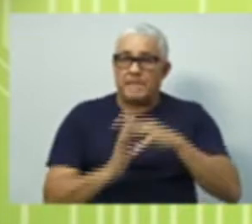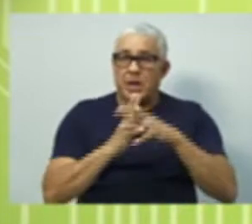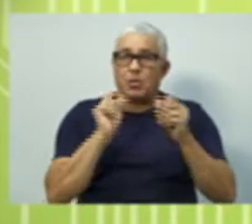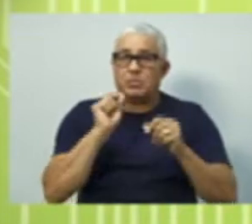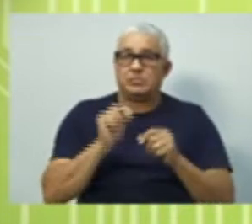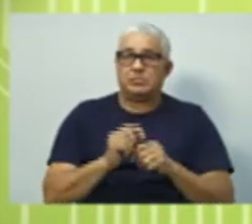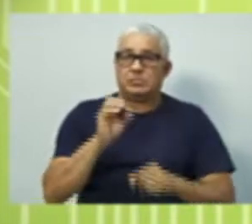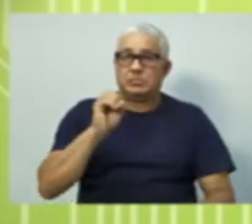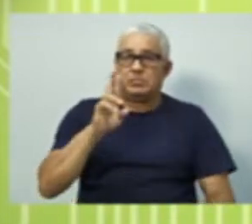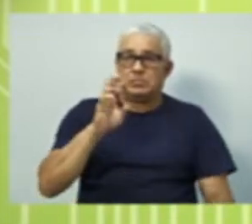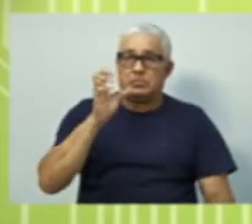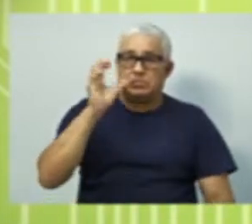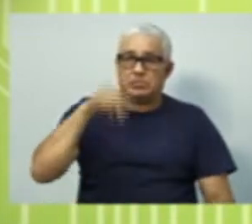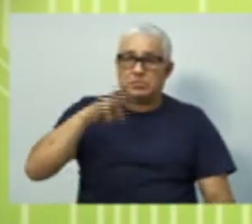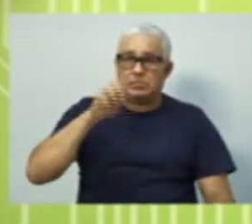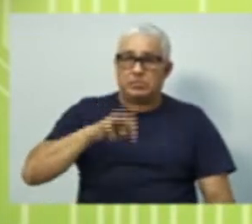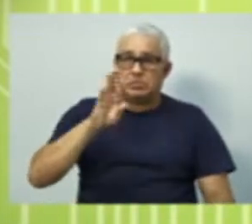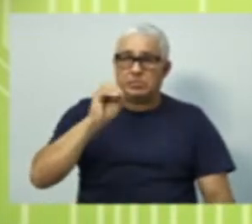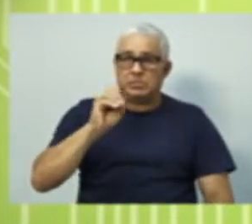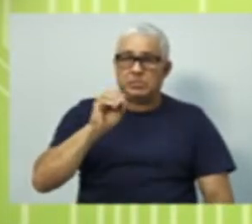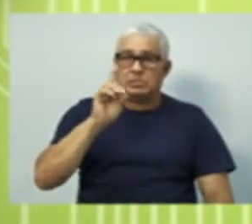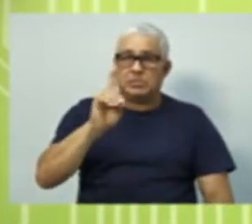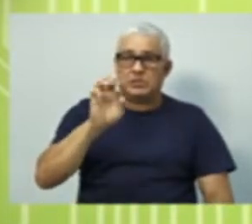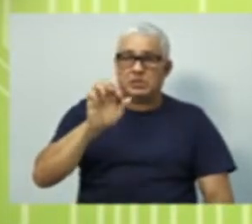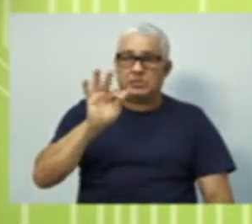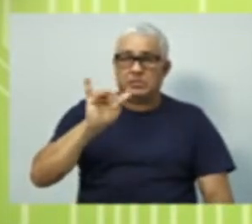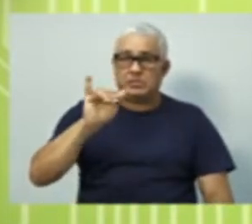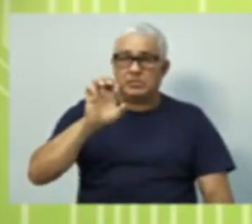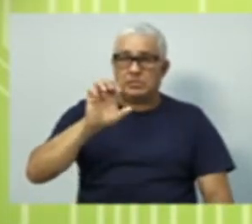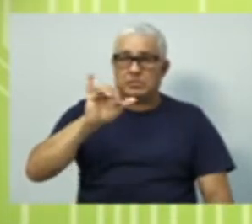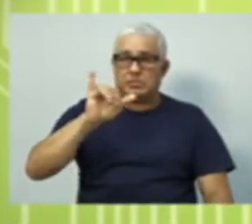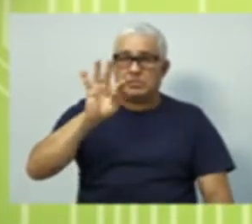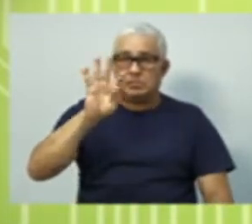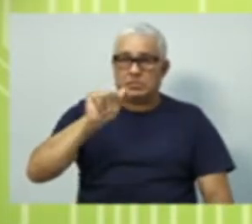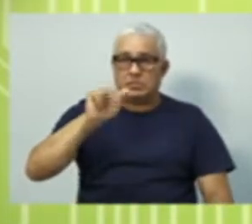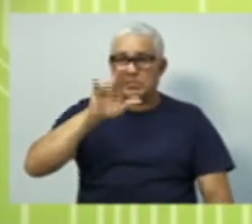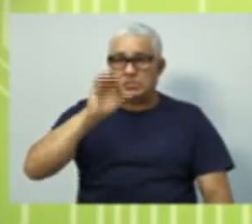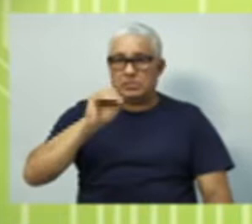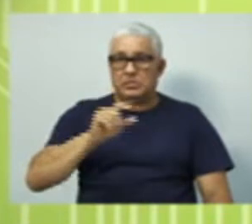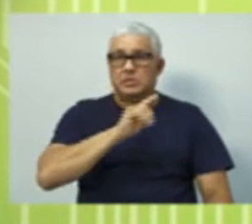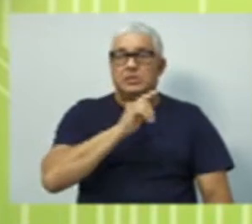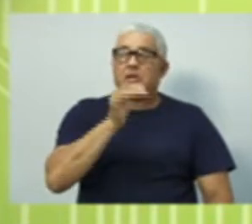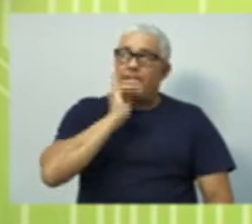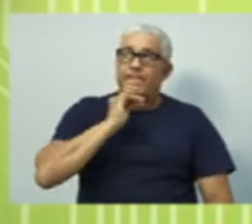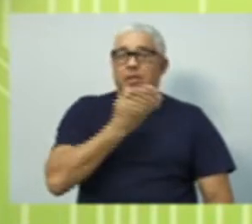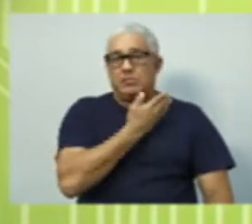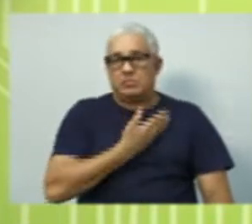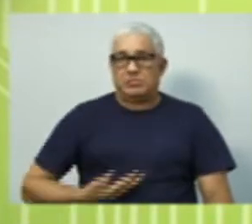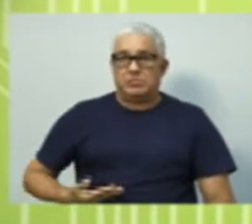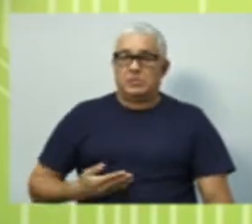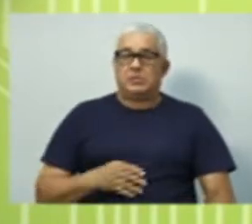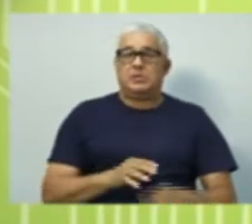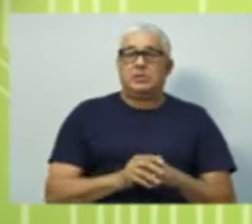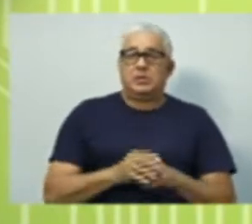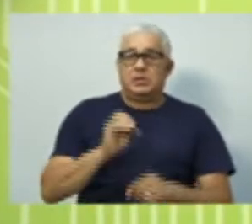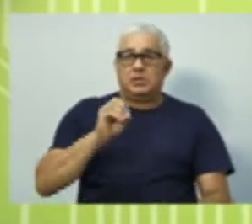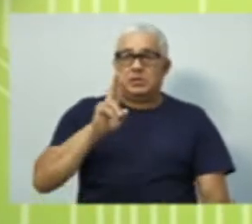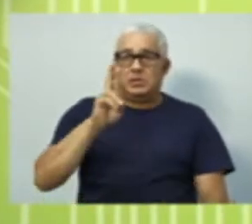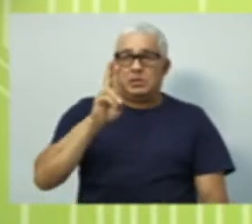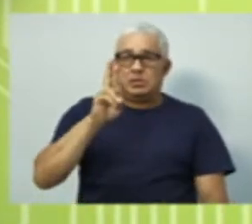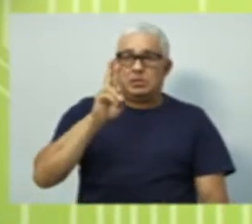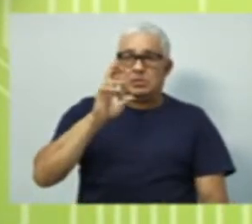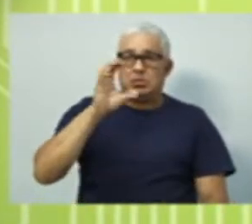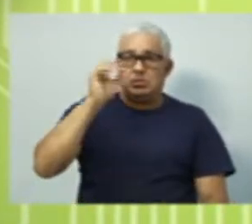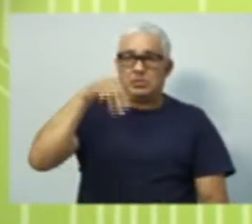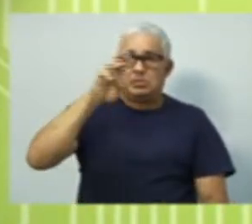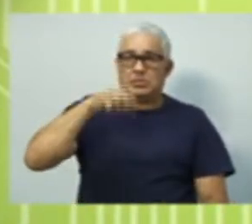chama-se um orçamento deficitário, né? Algumas vezes os governos, quando fazem seu planejamento orçamentário, o custo que ele tem previsto,